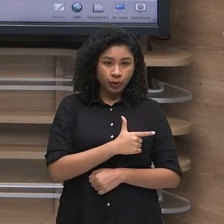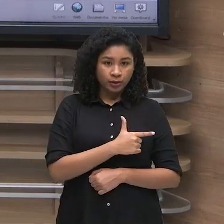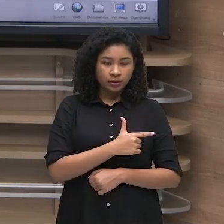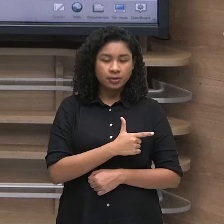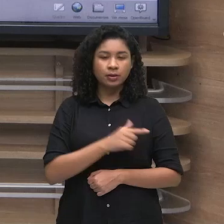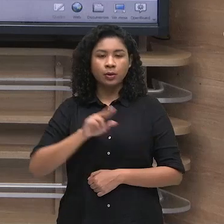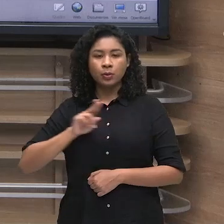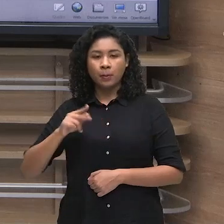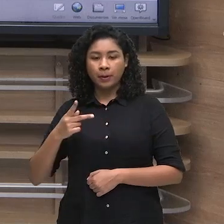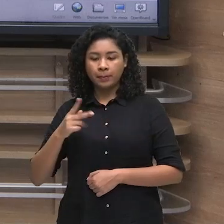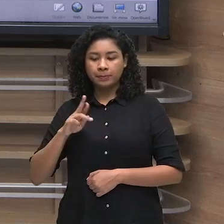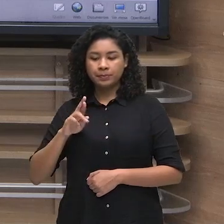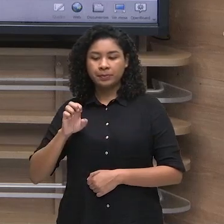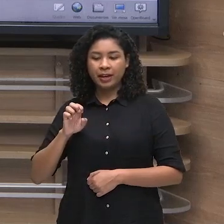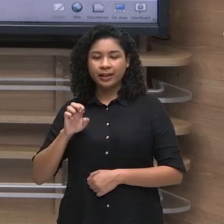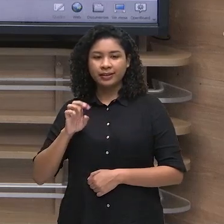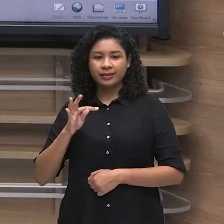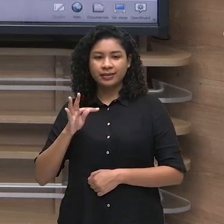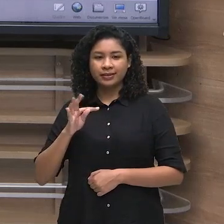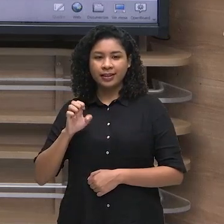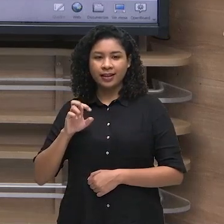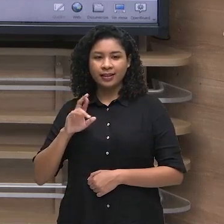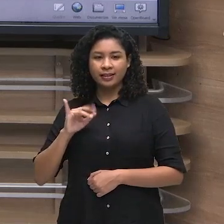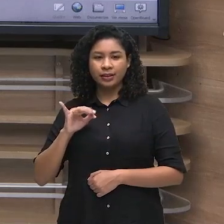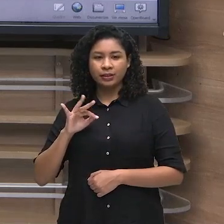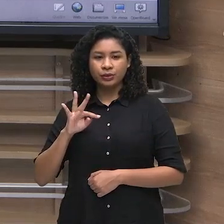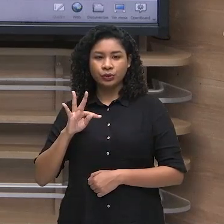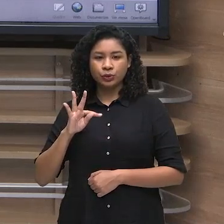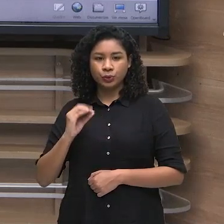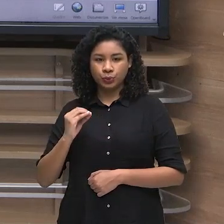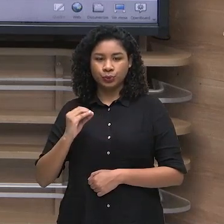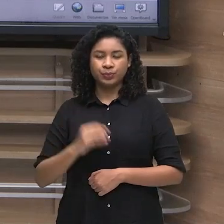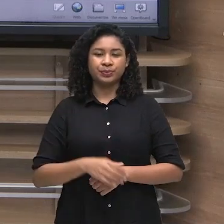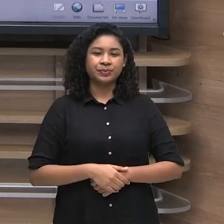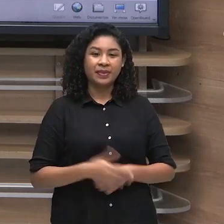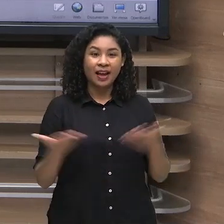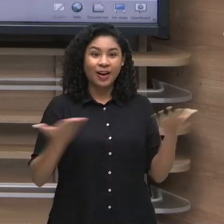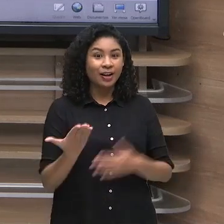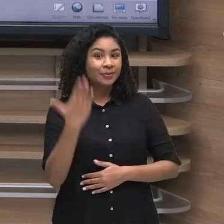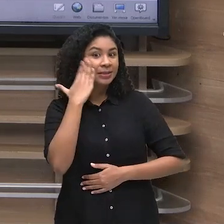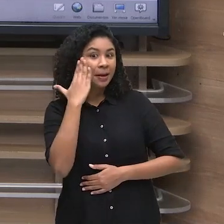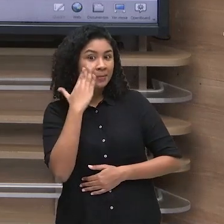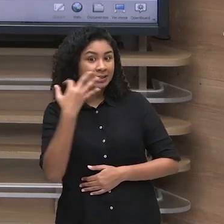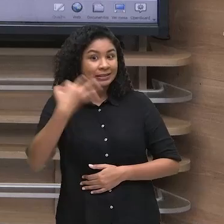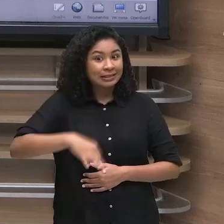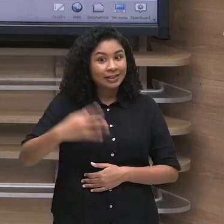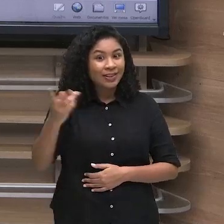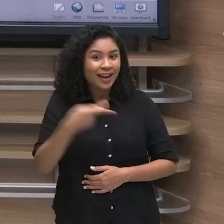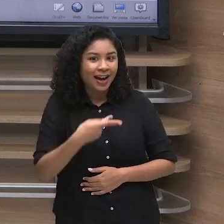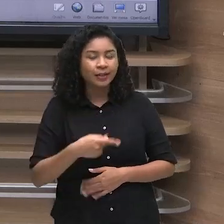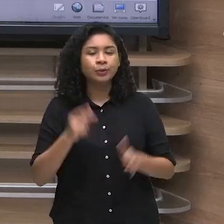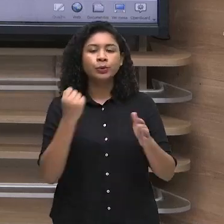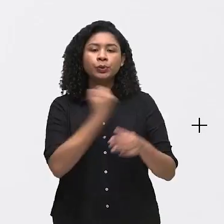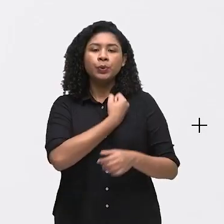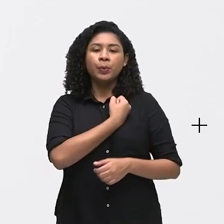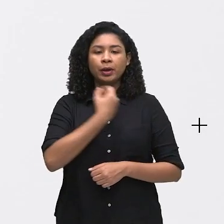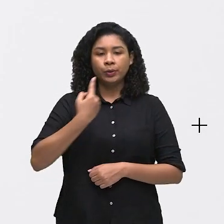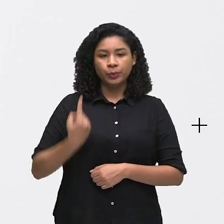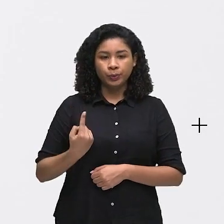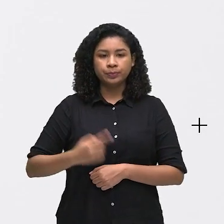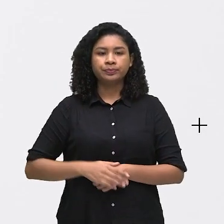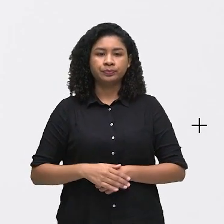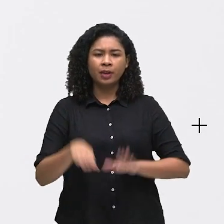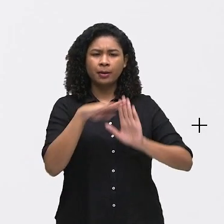bem. Agora nós vamos verificar se vocês acertaram. Vamos lá, meus amores, vamos conferir então. Questão 1, identifique os verbos